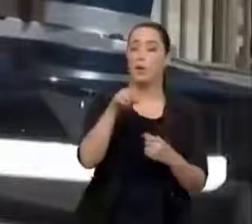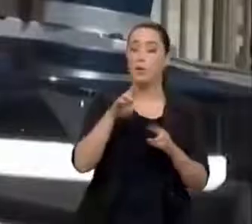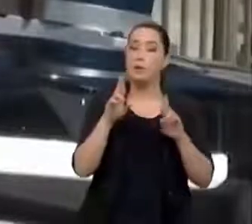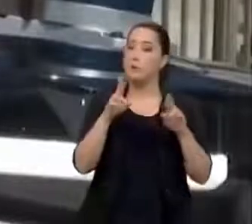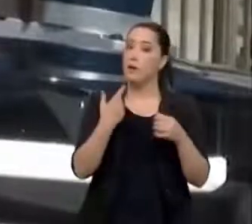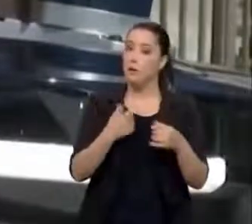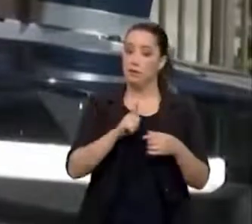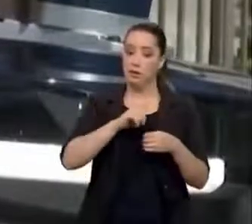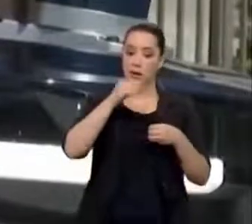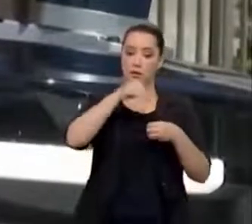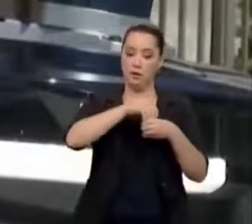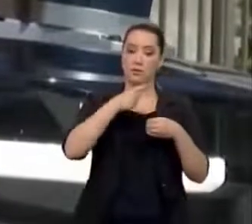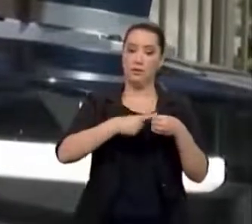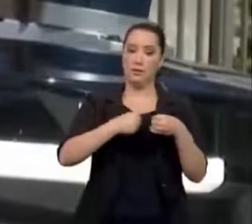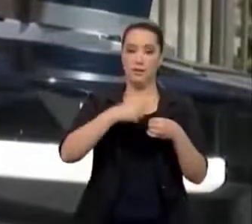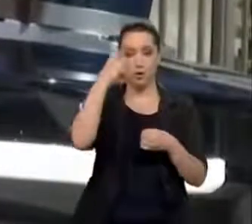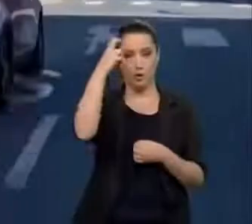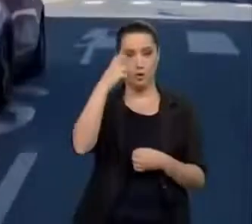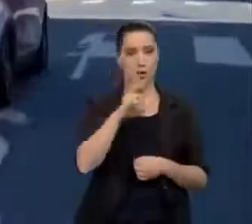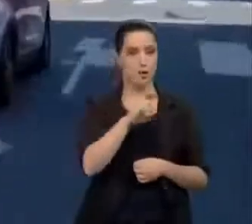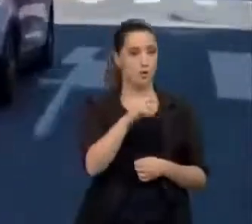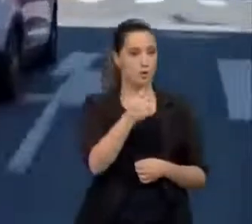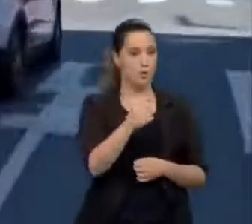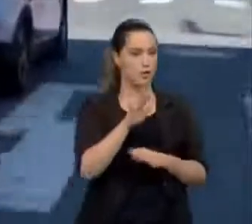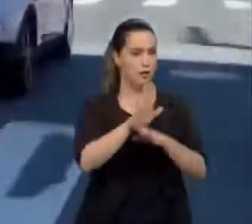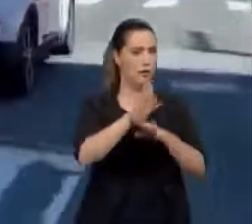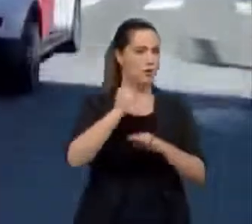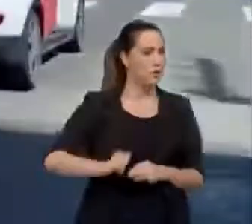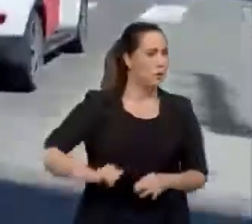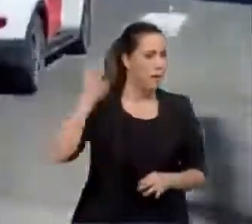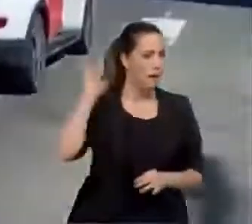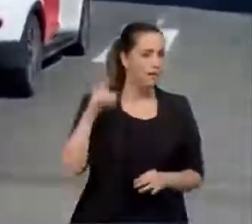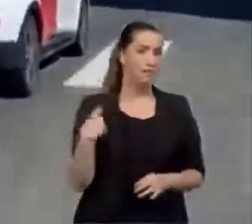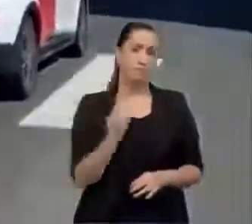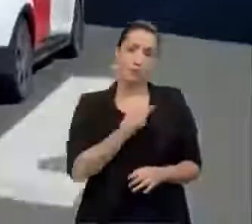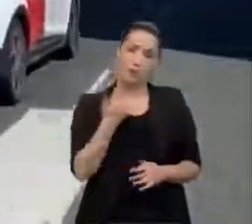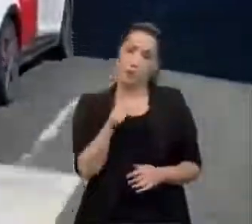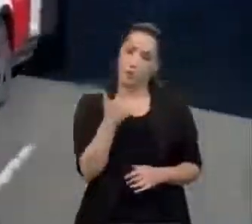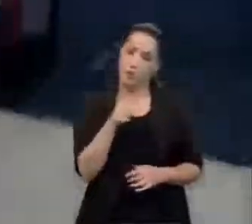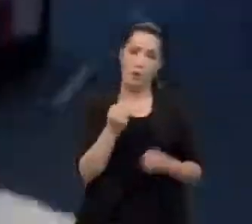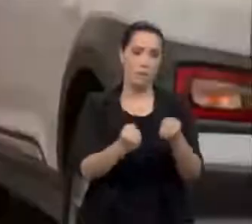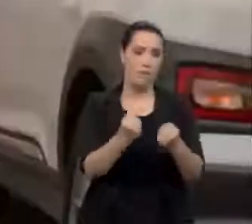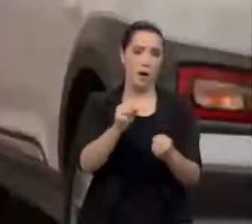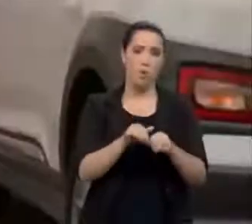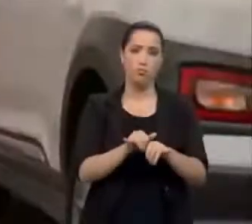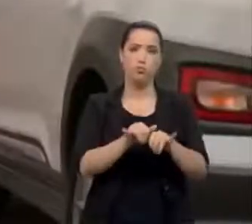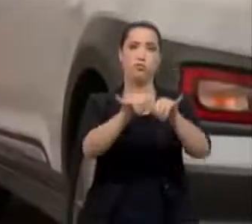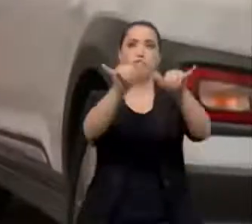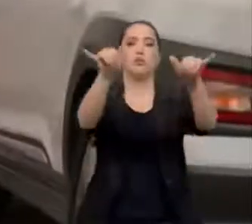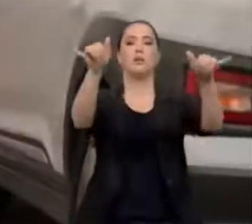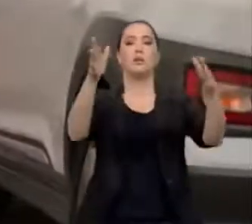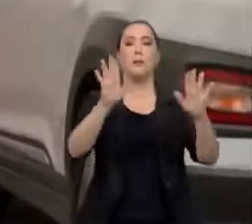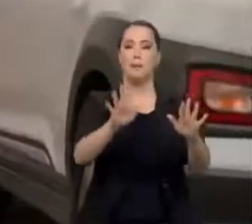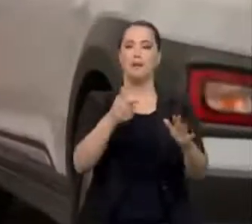que o 5G vai tornar ainda mais eficiente. Podemos ainda não ter carros voadores, mas já temos carros autônomos